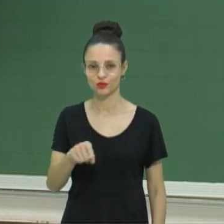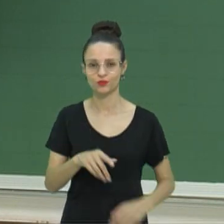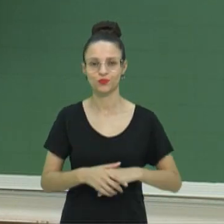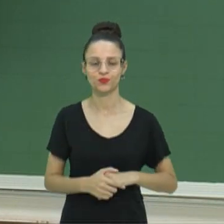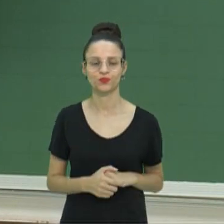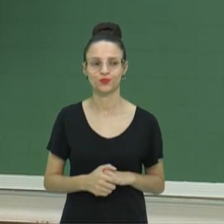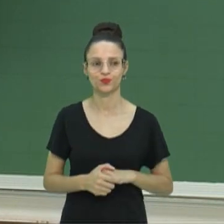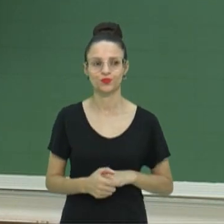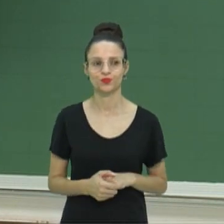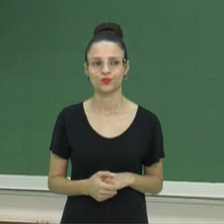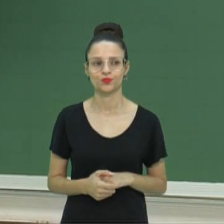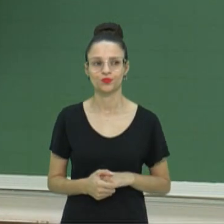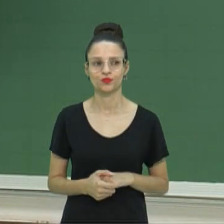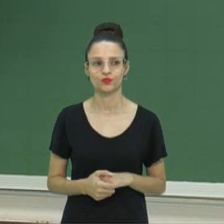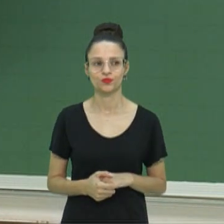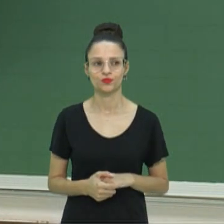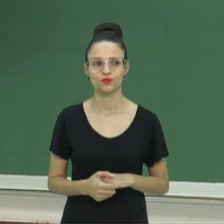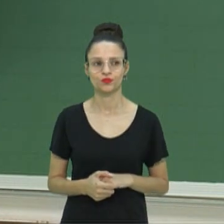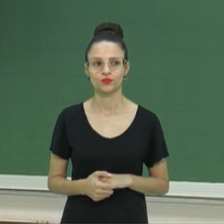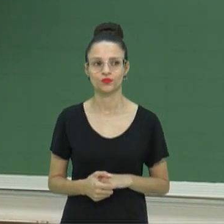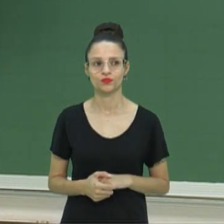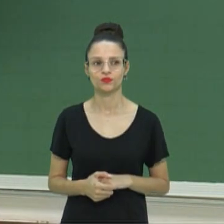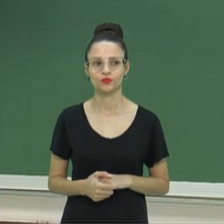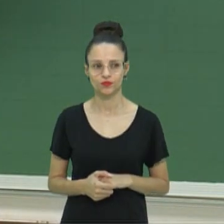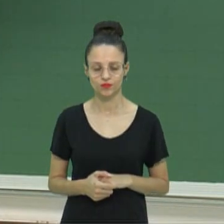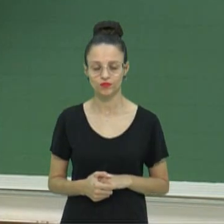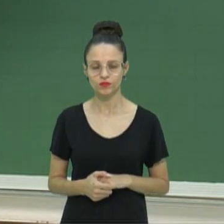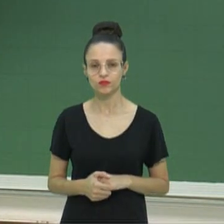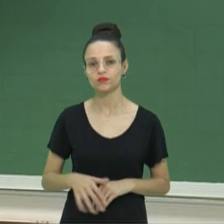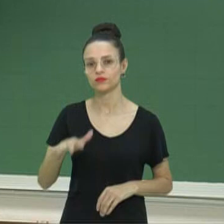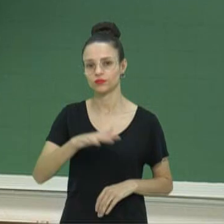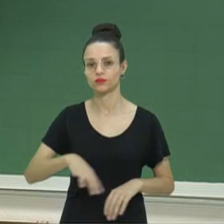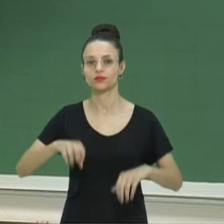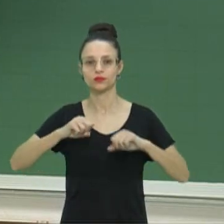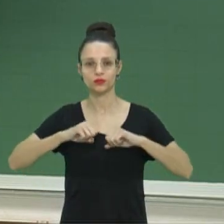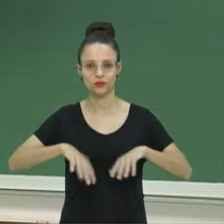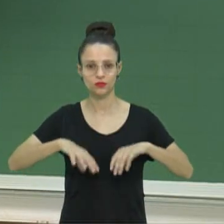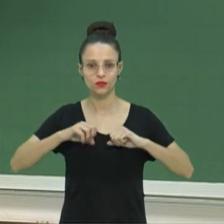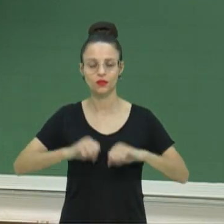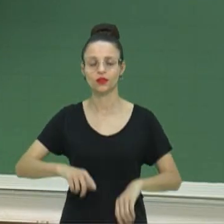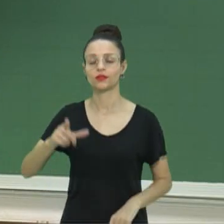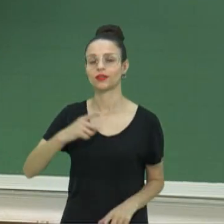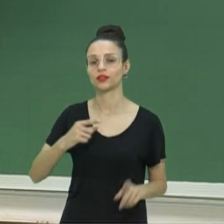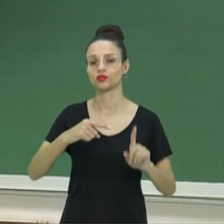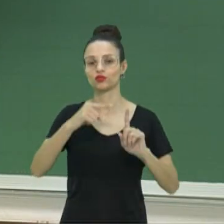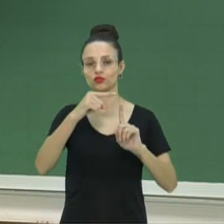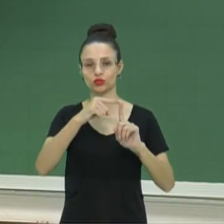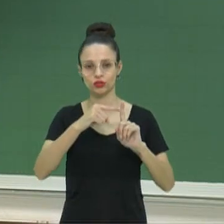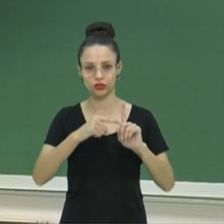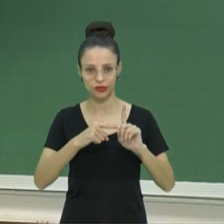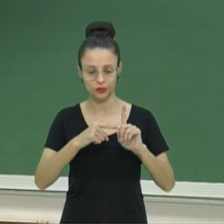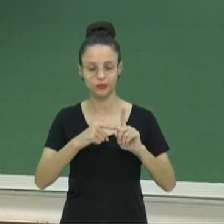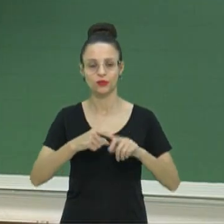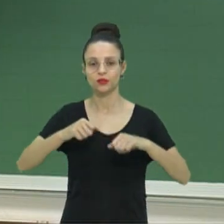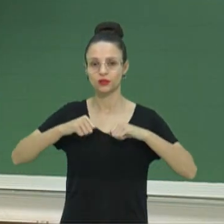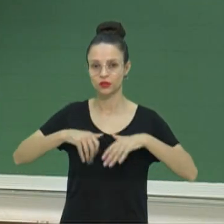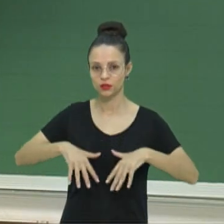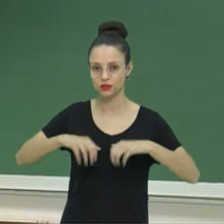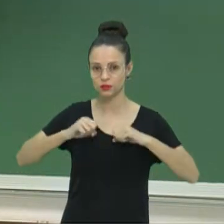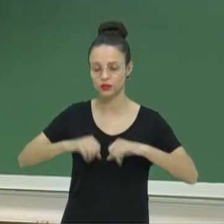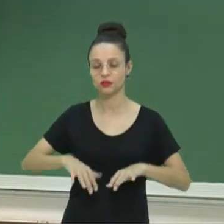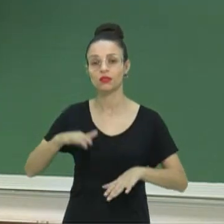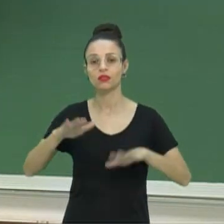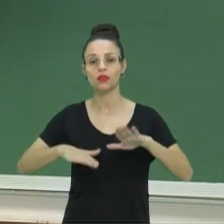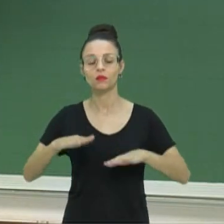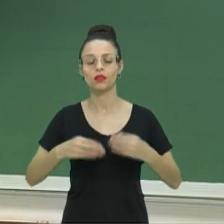essa questão ali do nosso quiz. Então, dentro da respiração, né, temos tipos diferentes de respiração. Então, dependendo da atividade